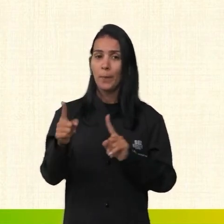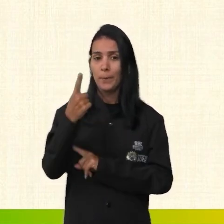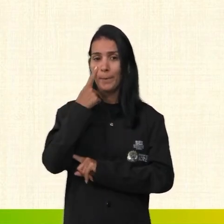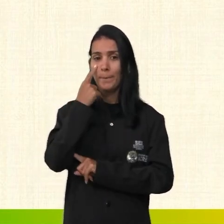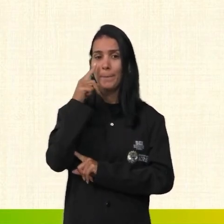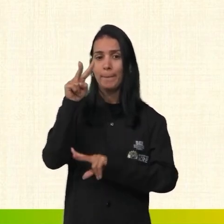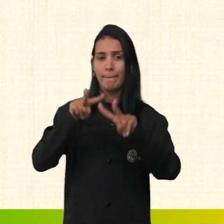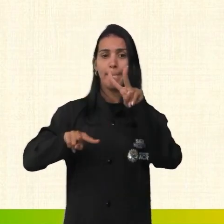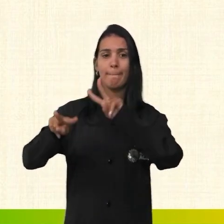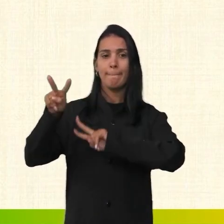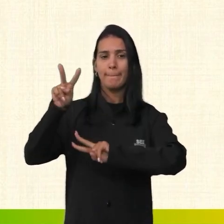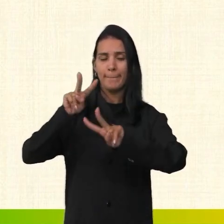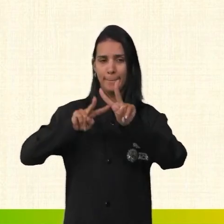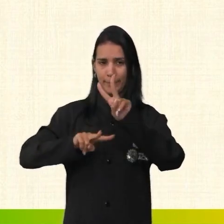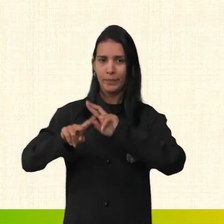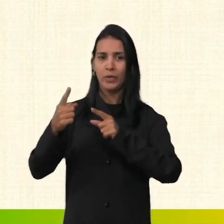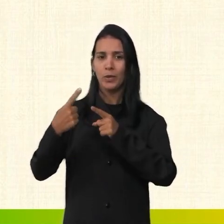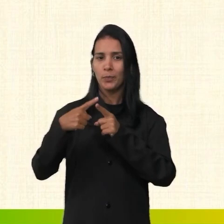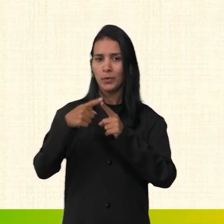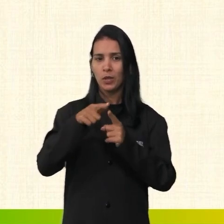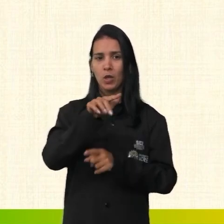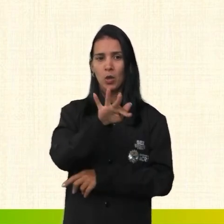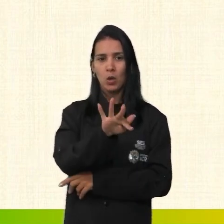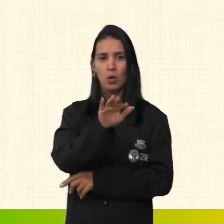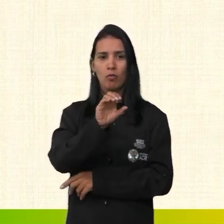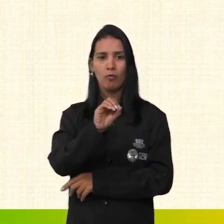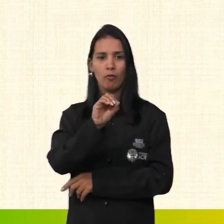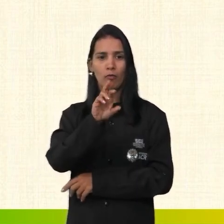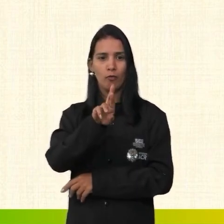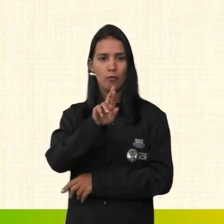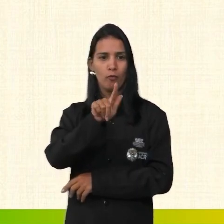aqui forget, que significa esquecer.